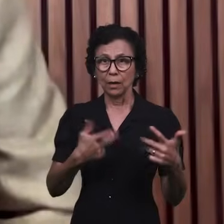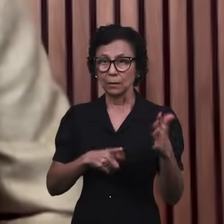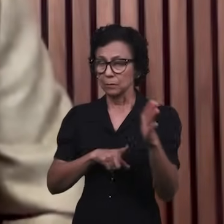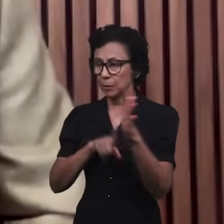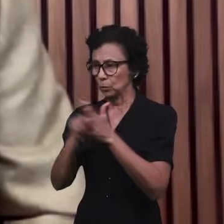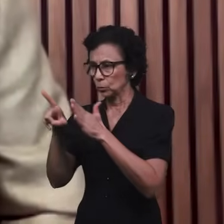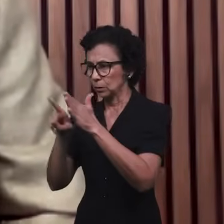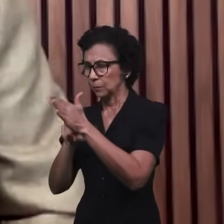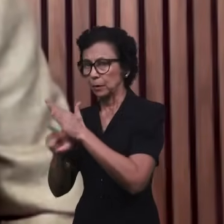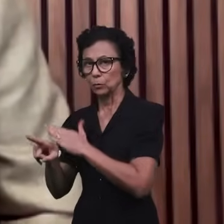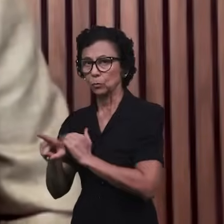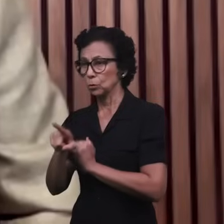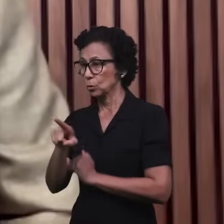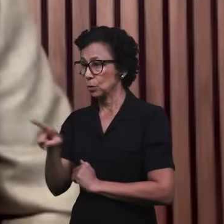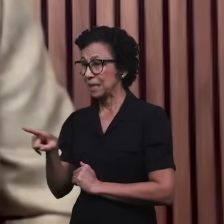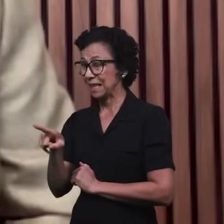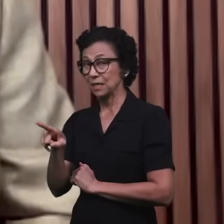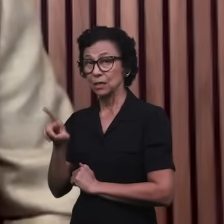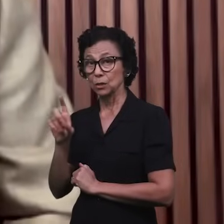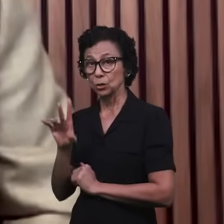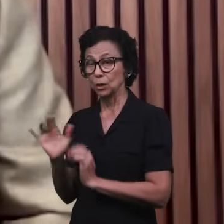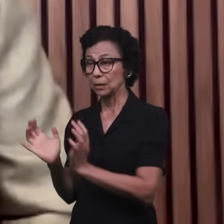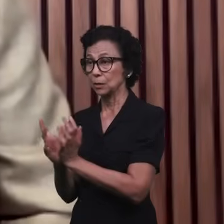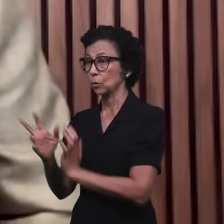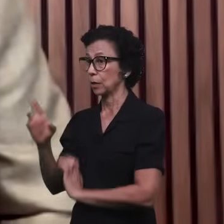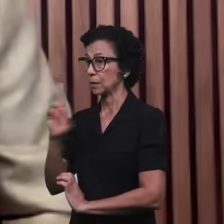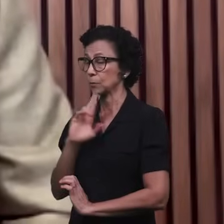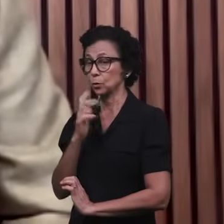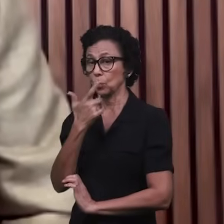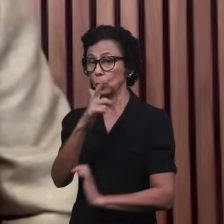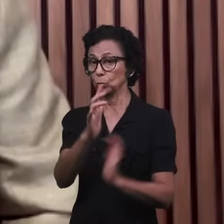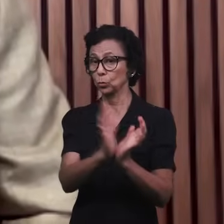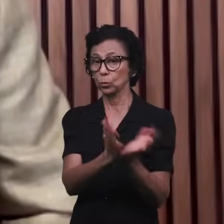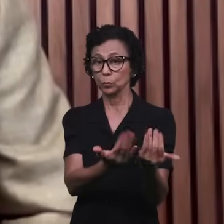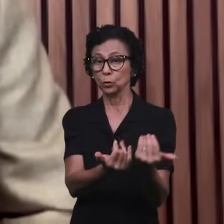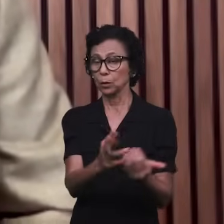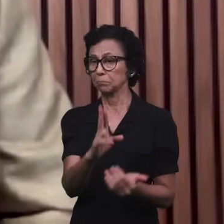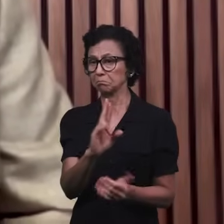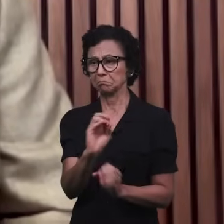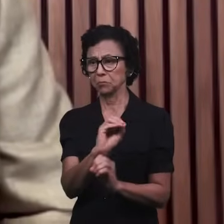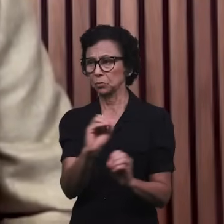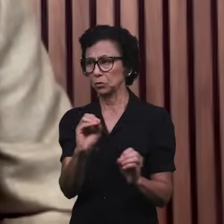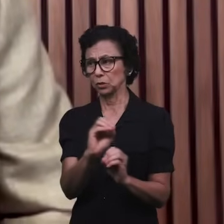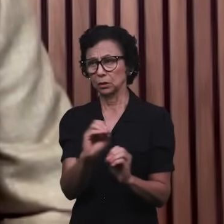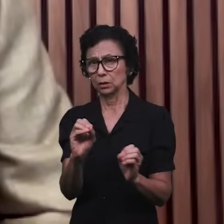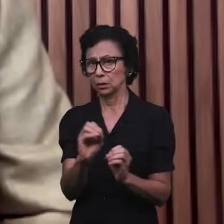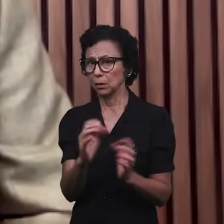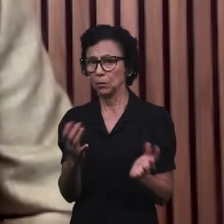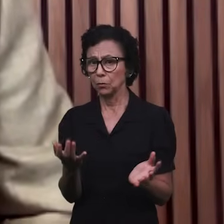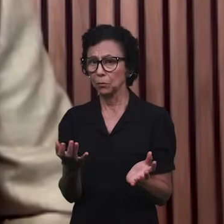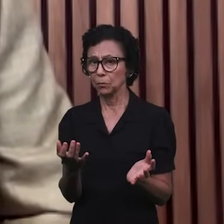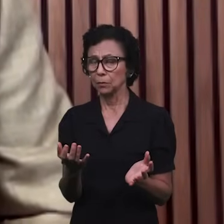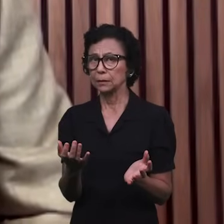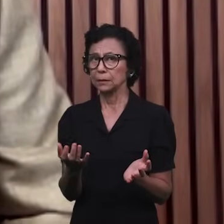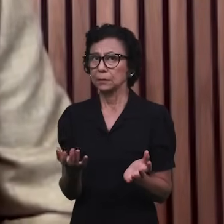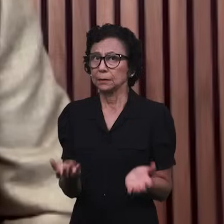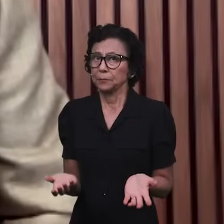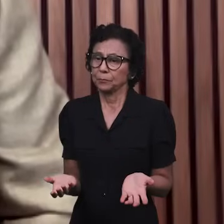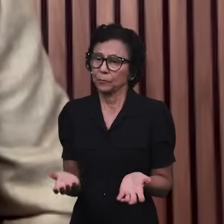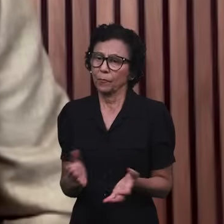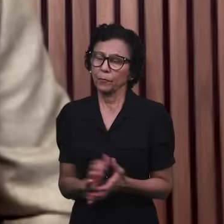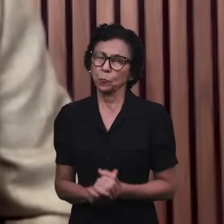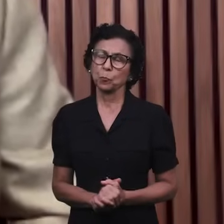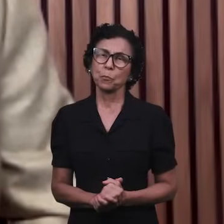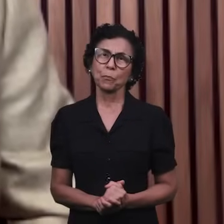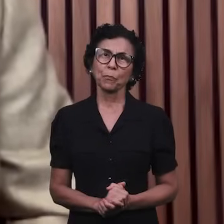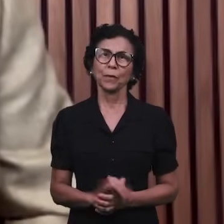fez várias perguntas e só eles respondiam e os outros não, para chegar a essa conclusão de 10 vezes mais